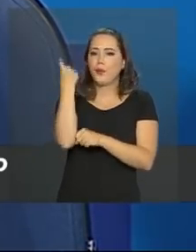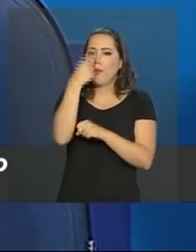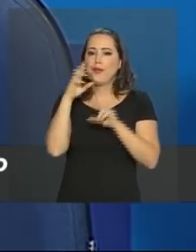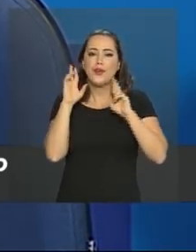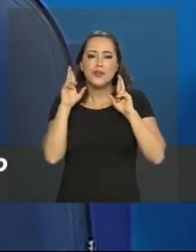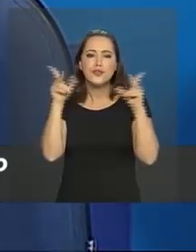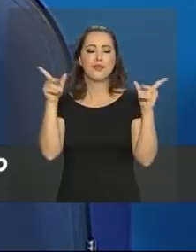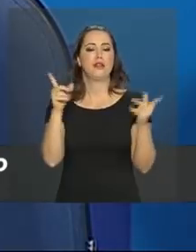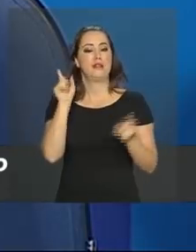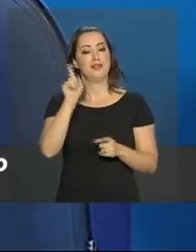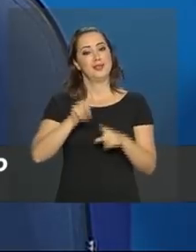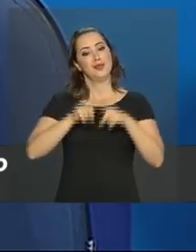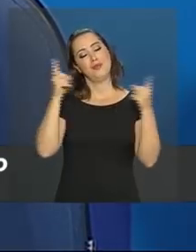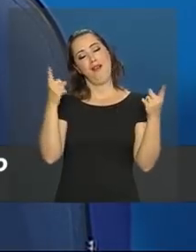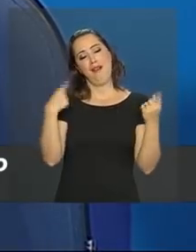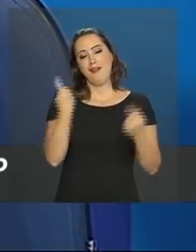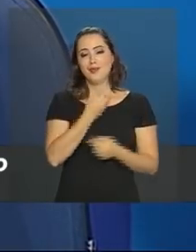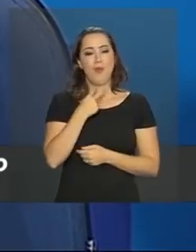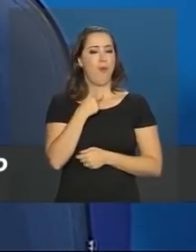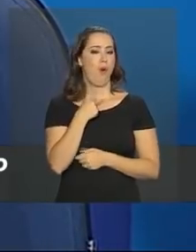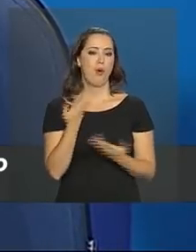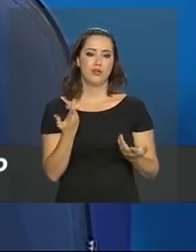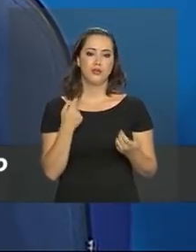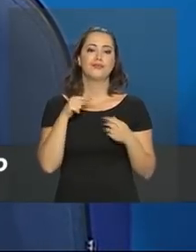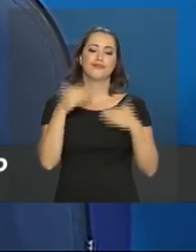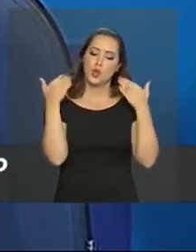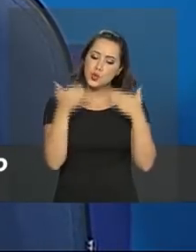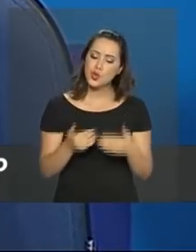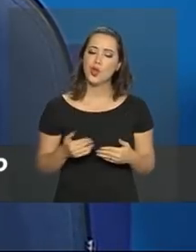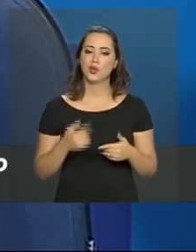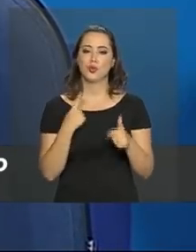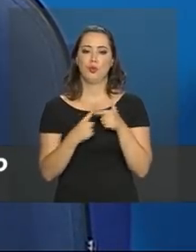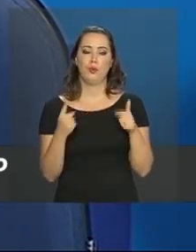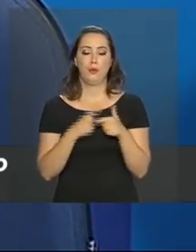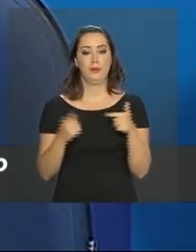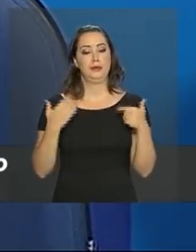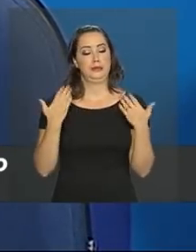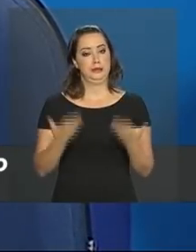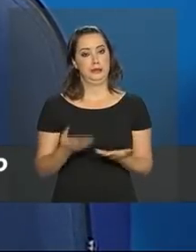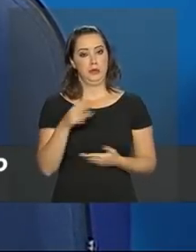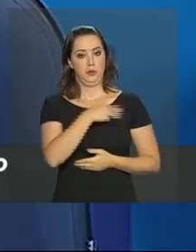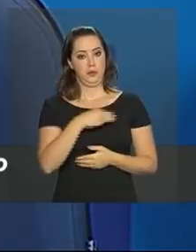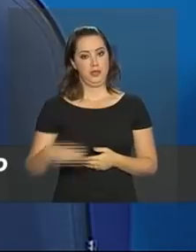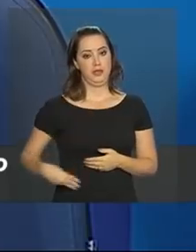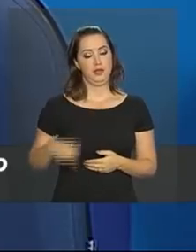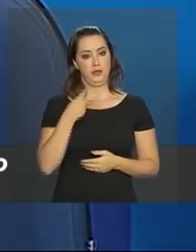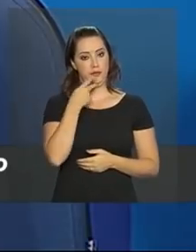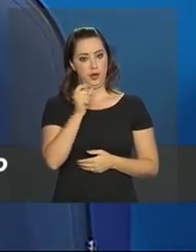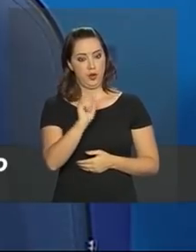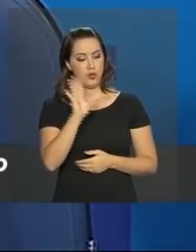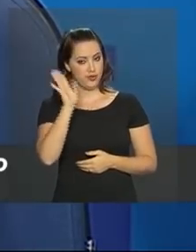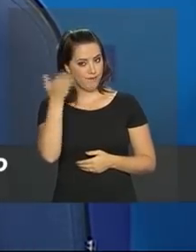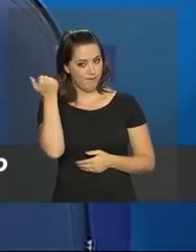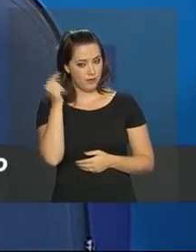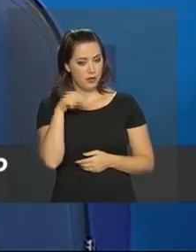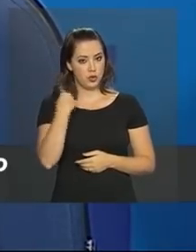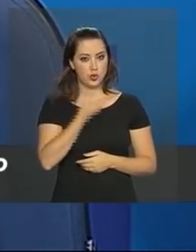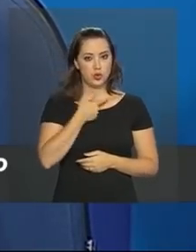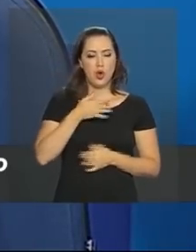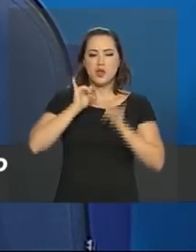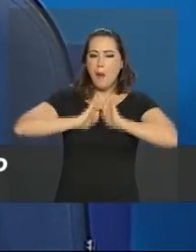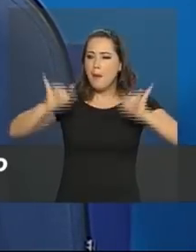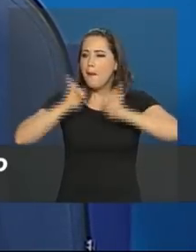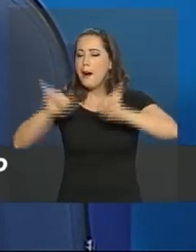alheias à nossa vontade nós vamos então enfrentar o problema e como diz o ministro nós estamos fazendo um ataque de